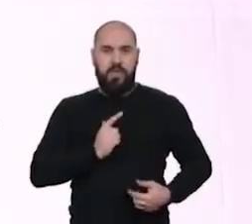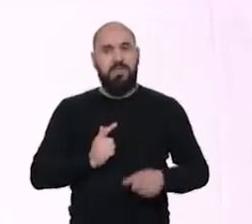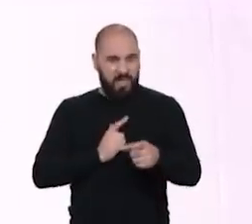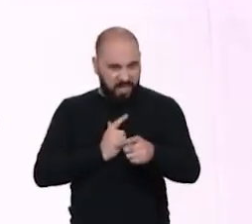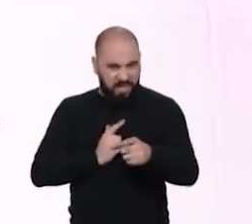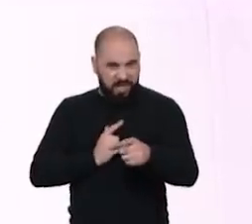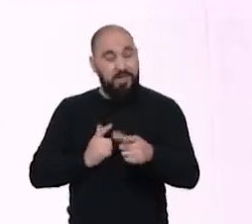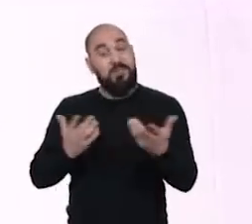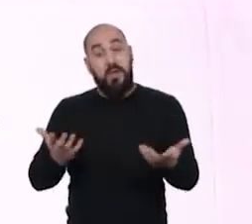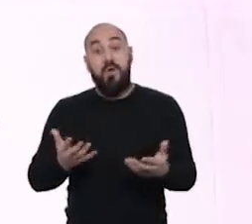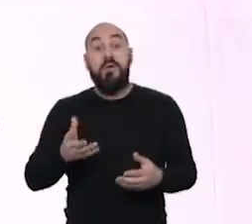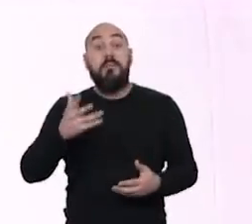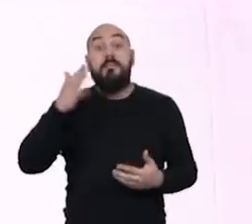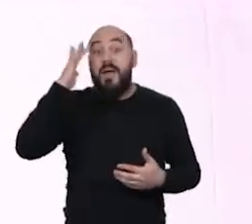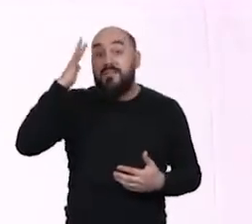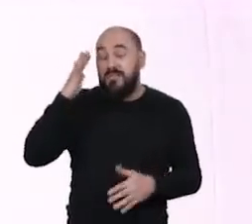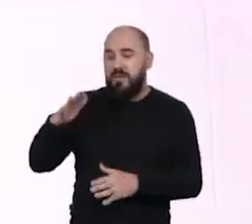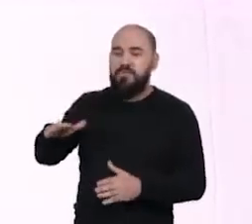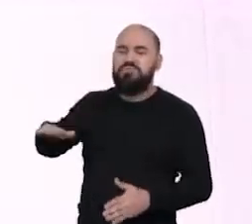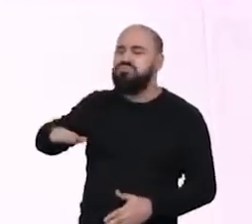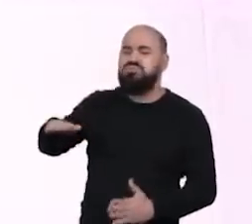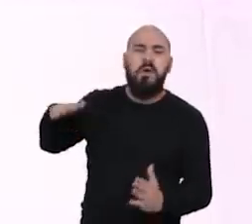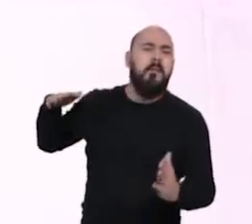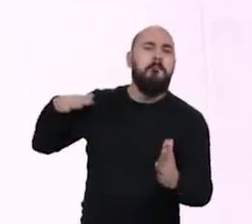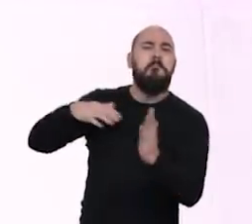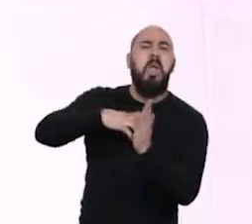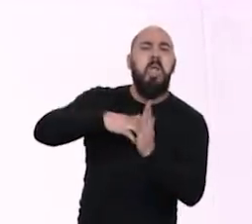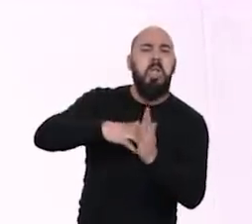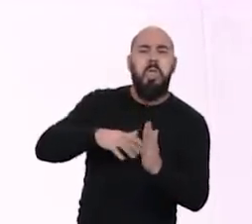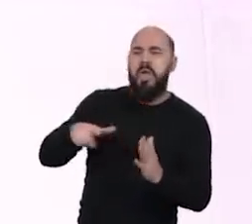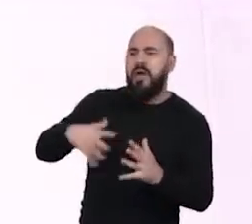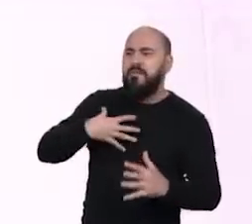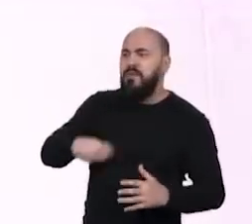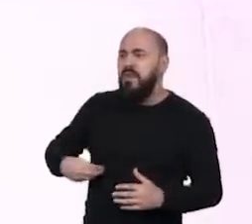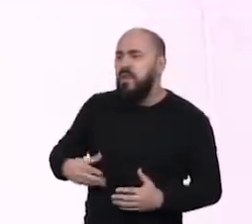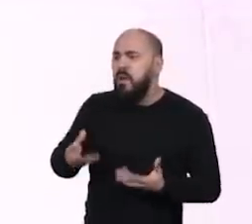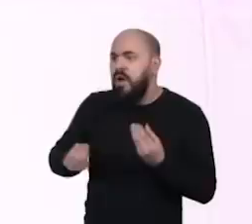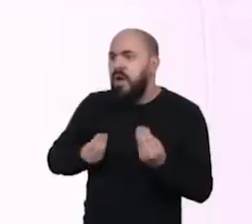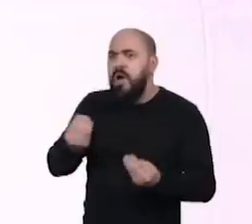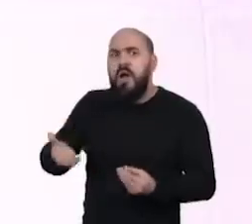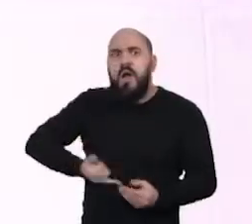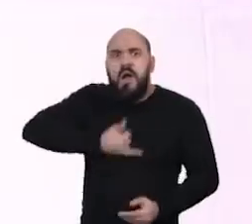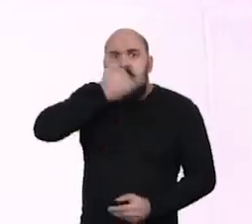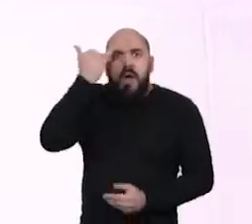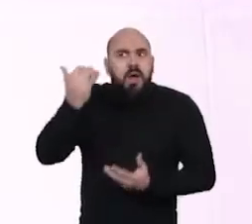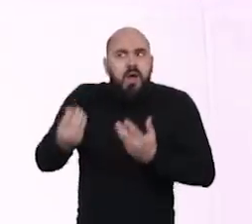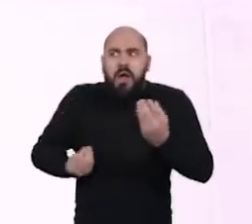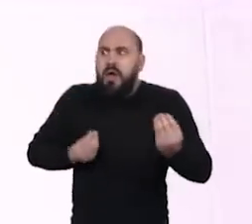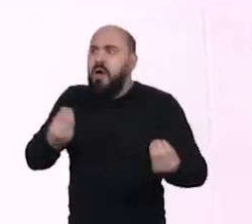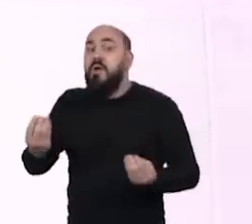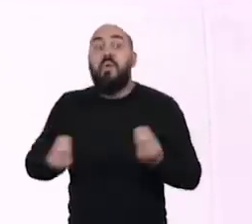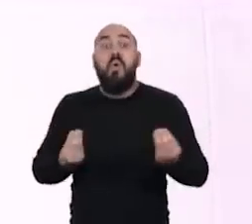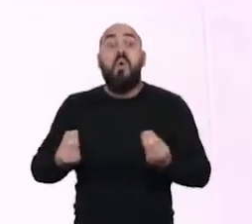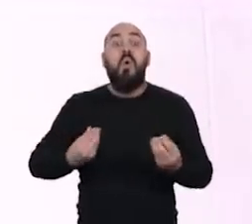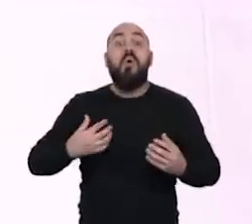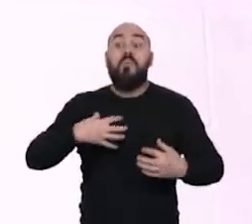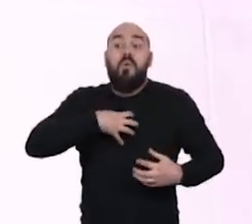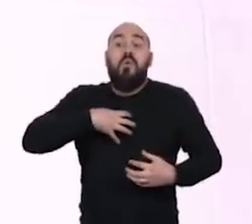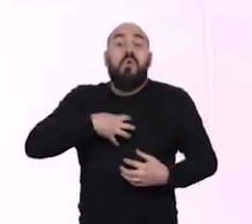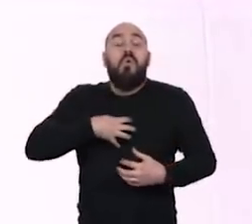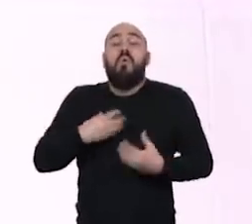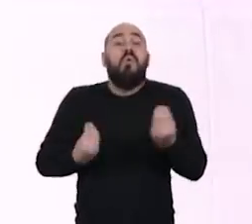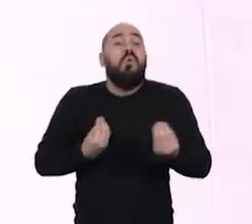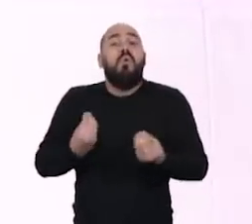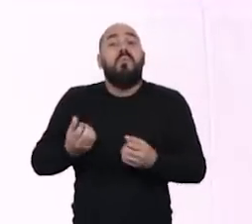com um acidente, com a notícia de um acidente gravíssimo com seus filhos, como é que você ia administrar esta informação? Pois